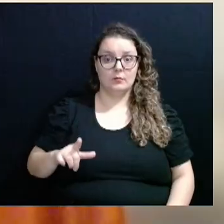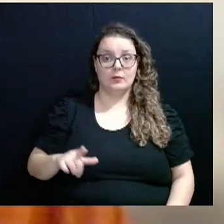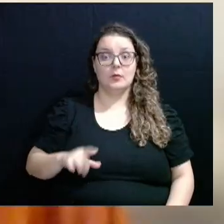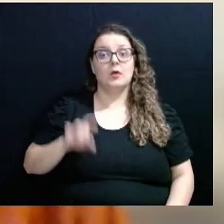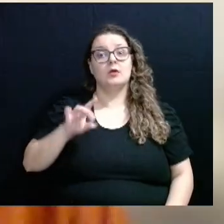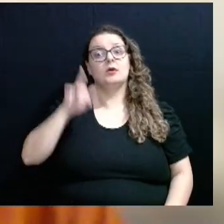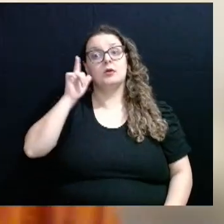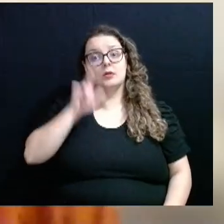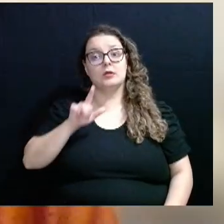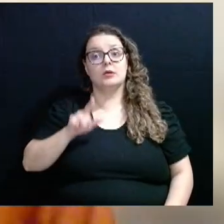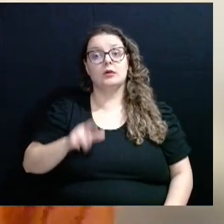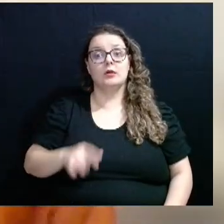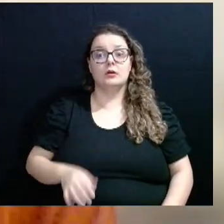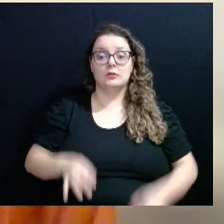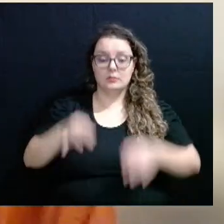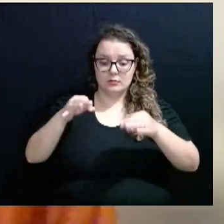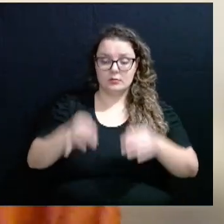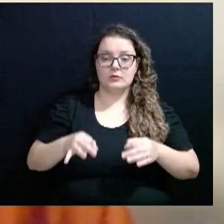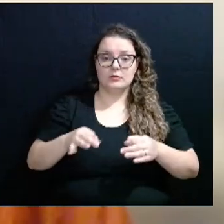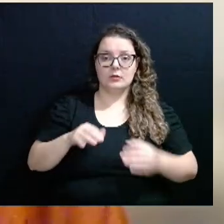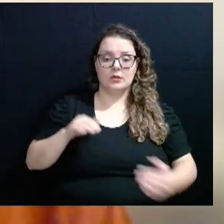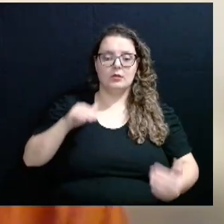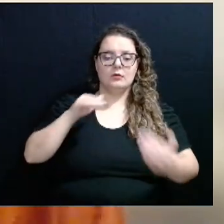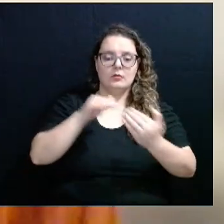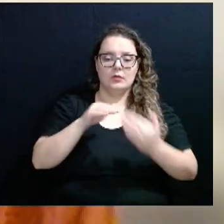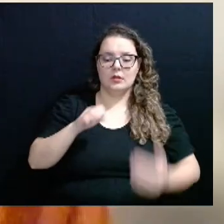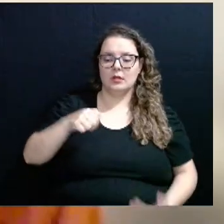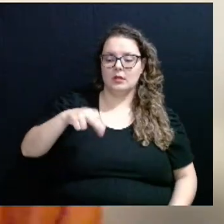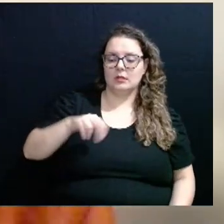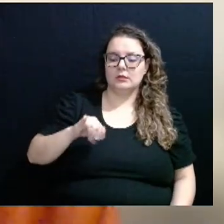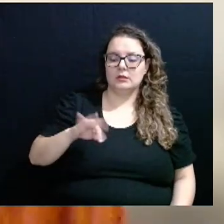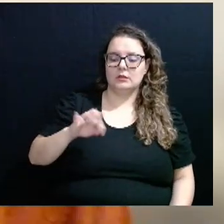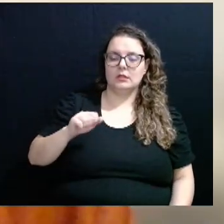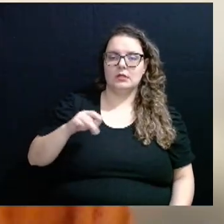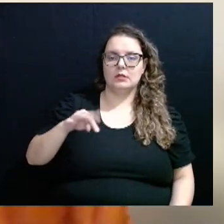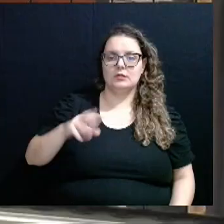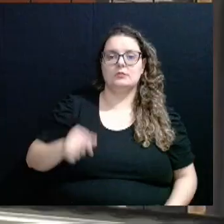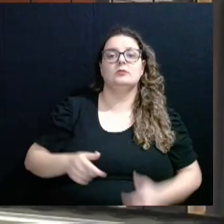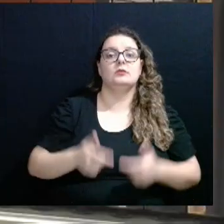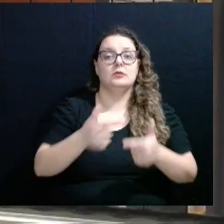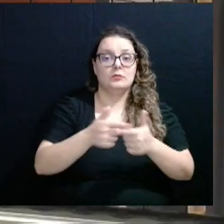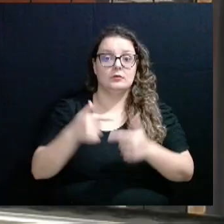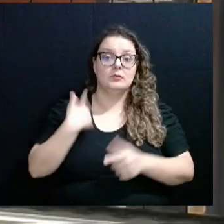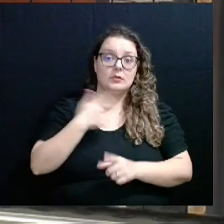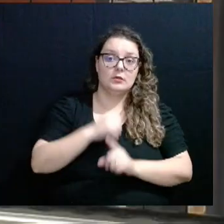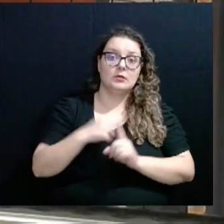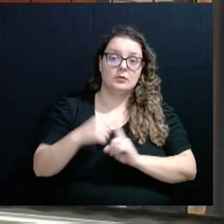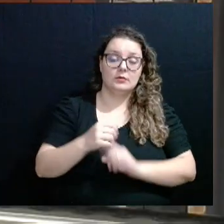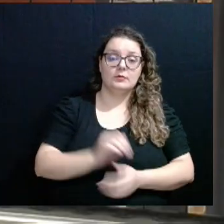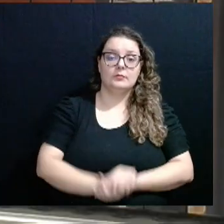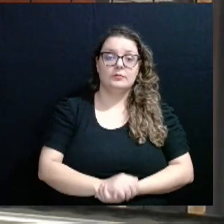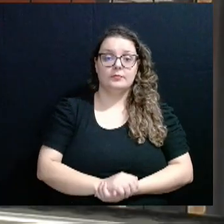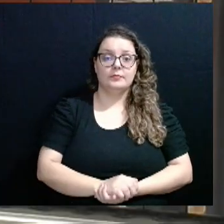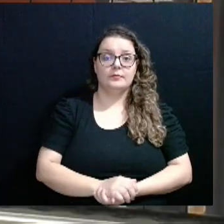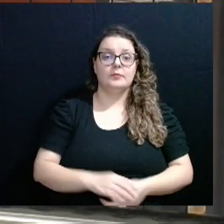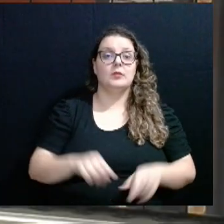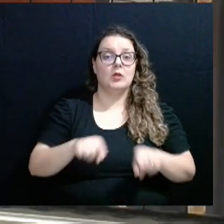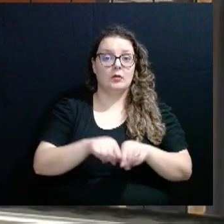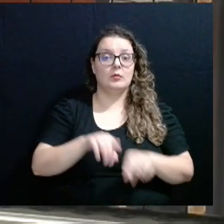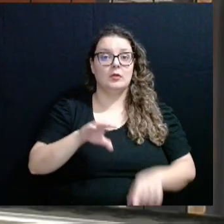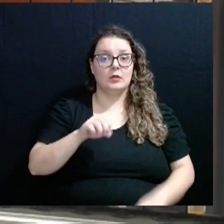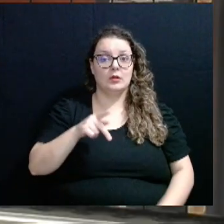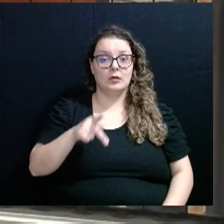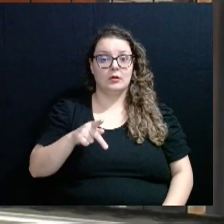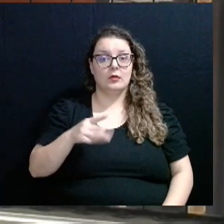forma equitativa os grandes problemas da nossa sociedade. Inclusive, na COP30, olha só,